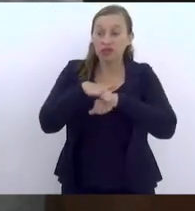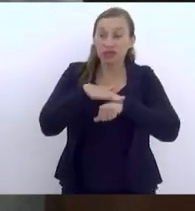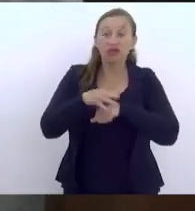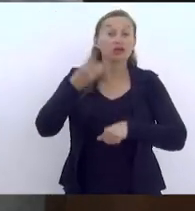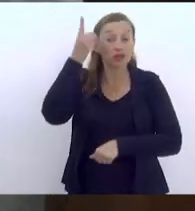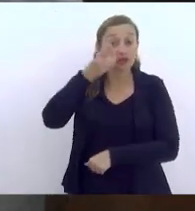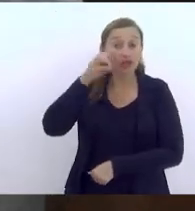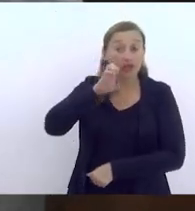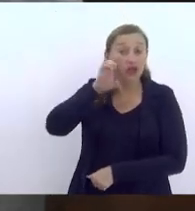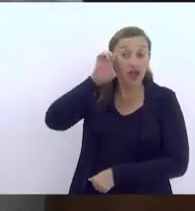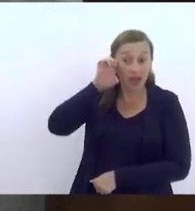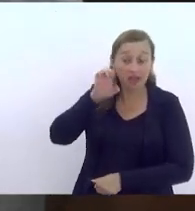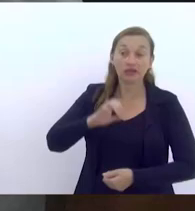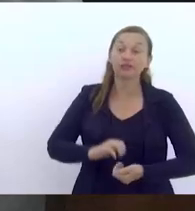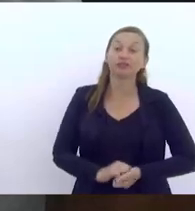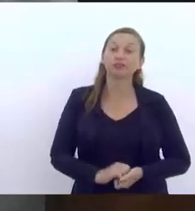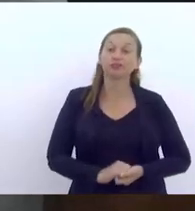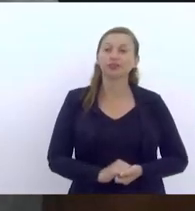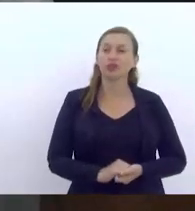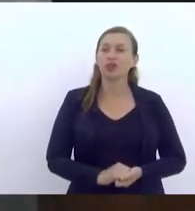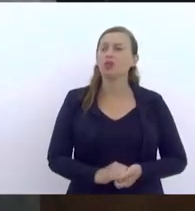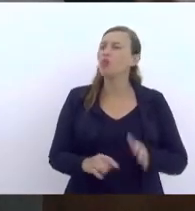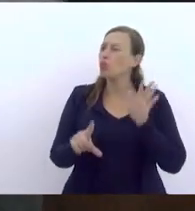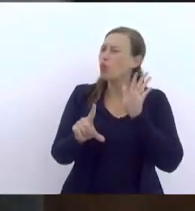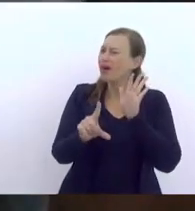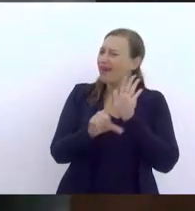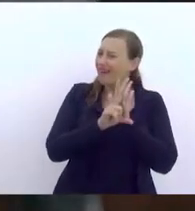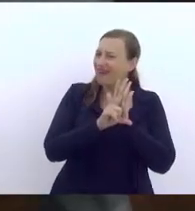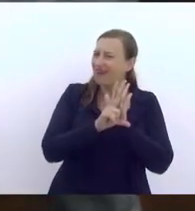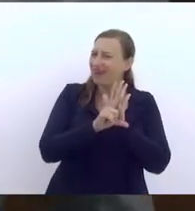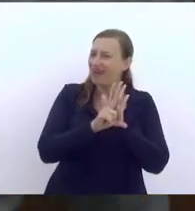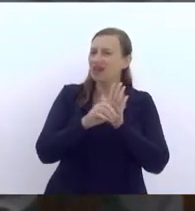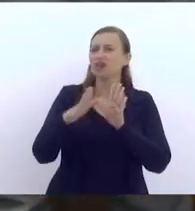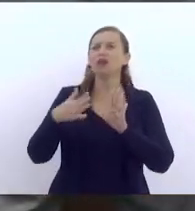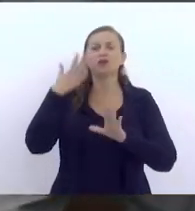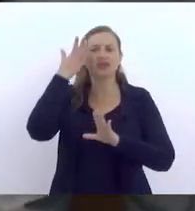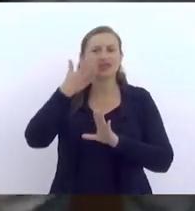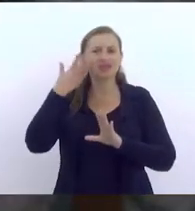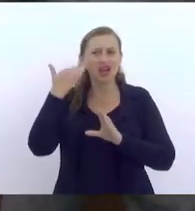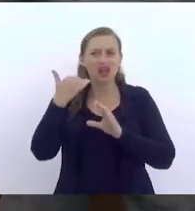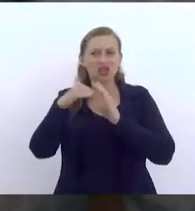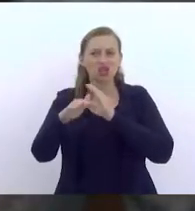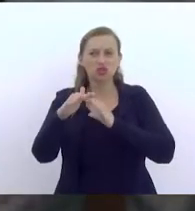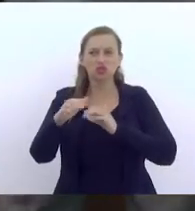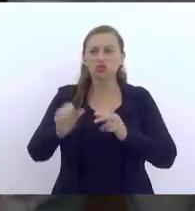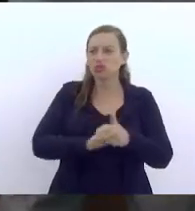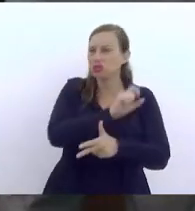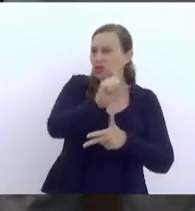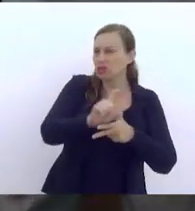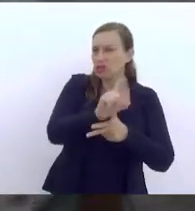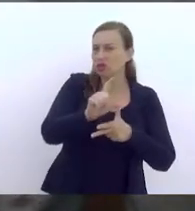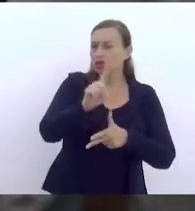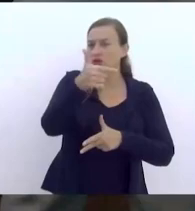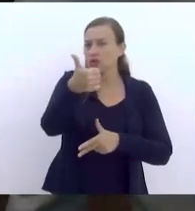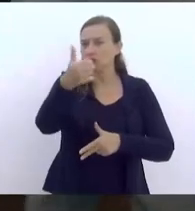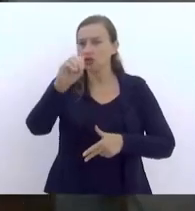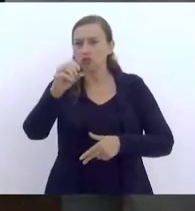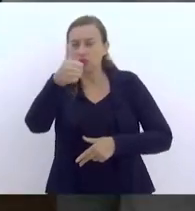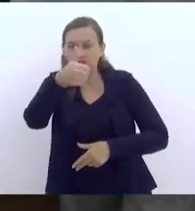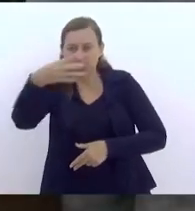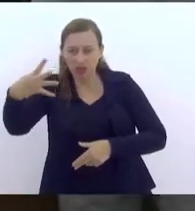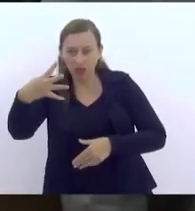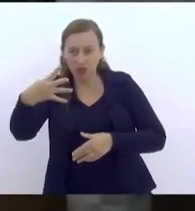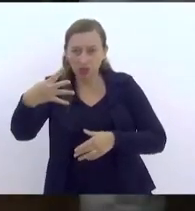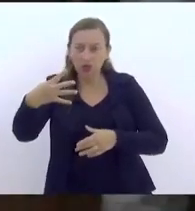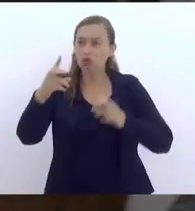inclusive, dúvidas sobre uma lei que foi uma mensagem do Poder Executivo de 2014, que versa de forma mais ampla, não